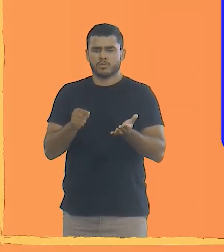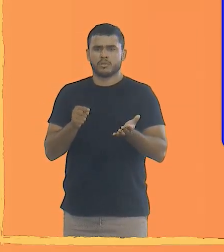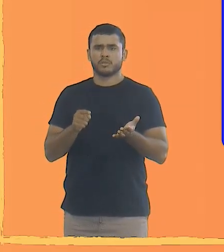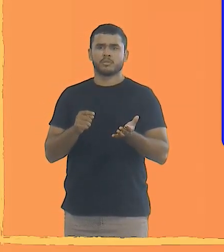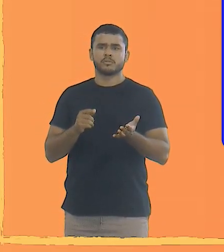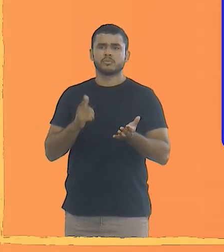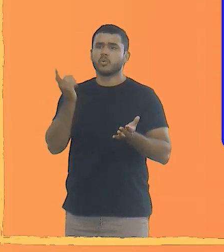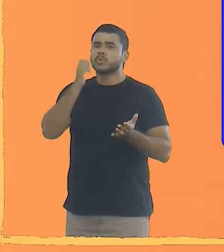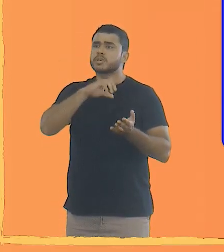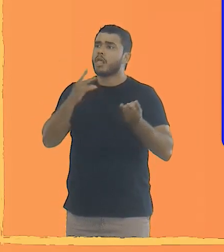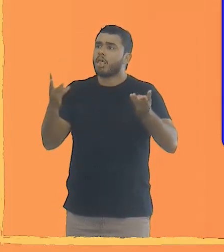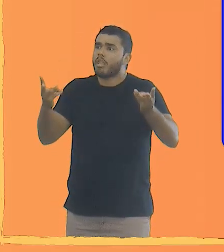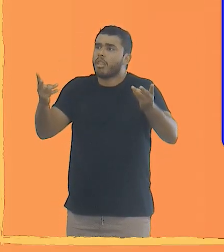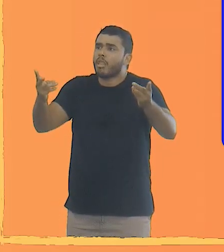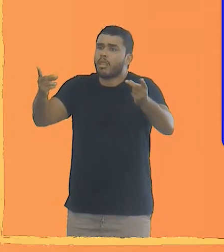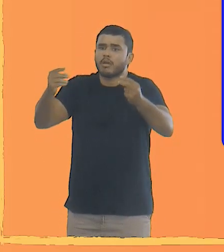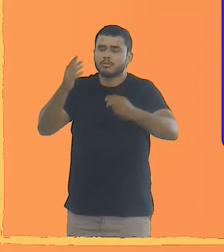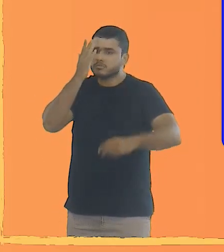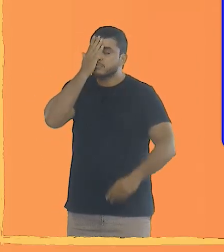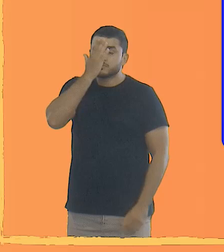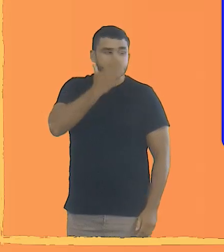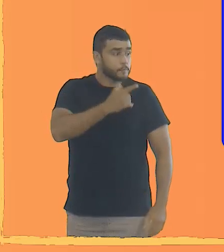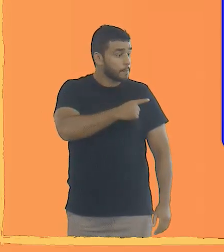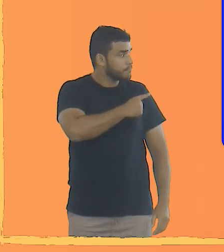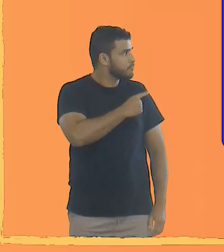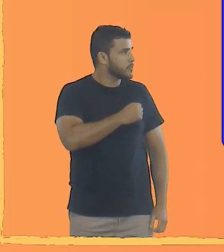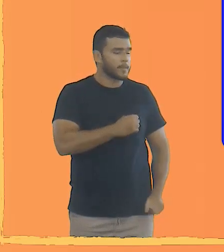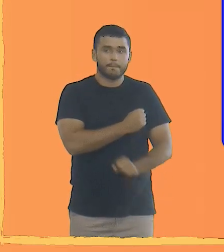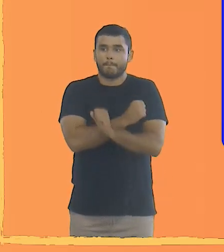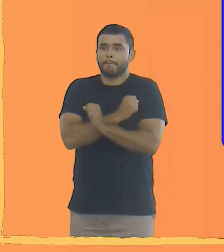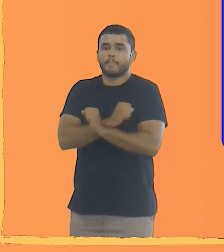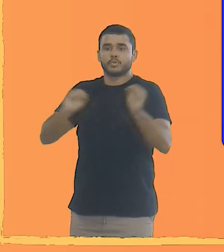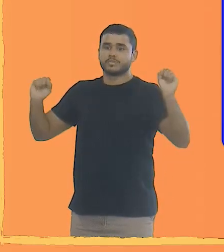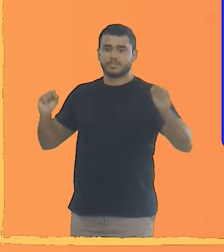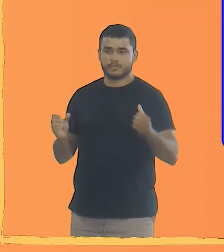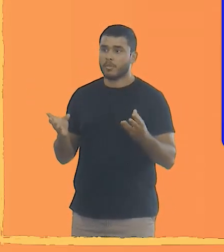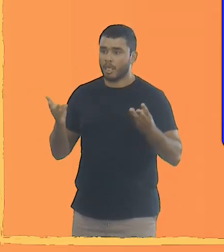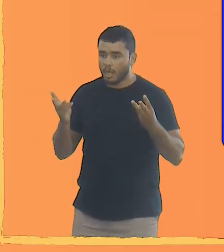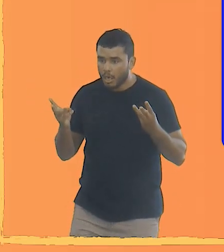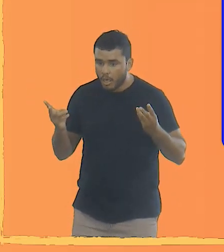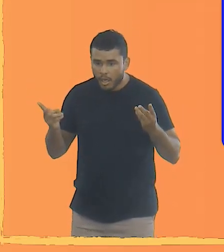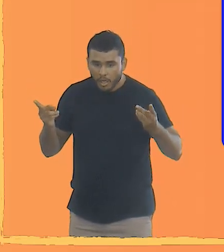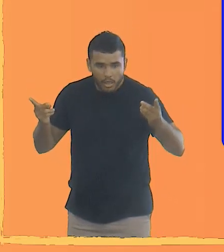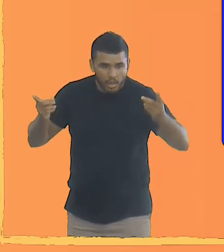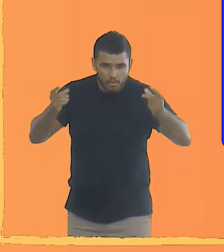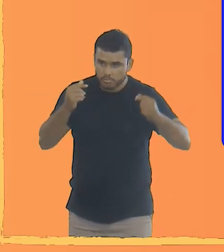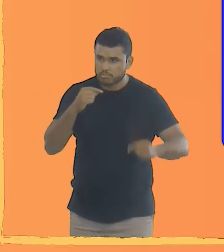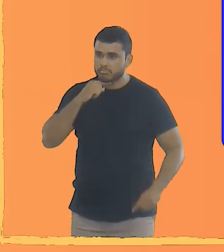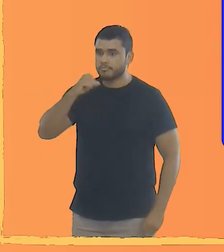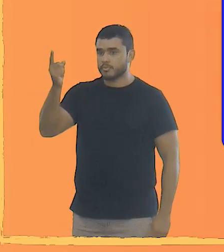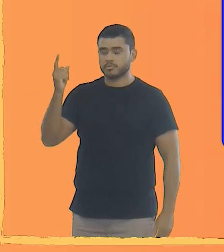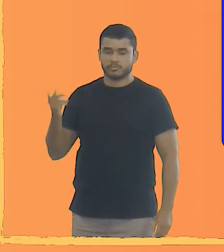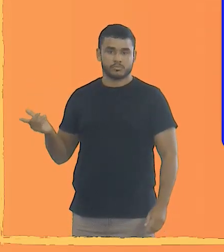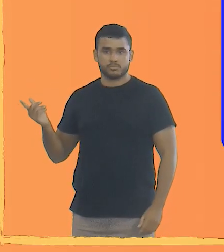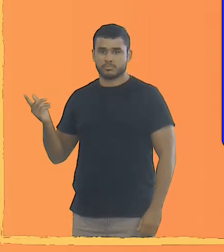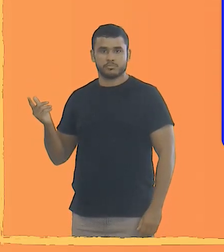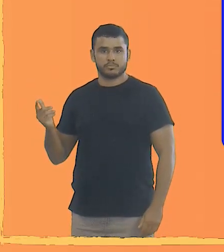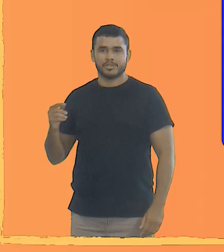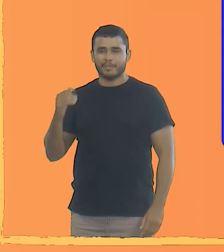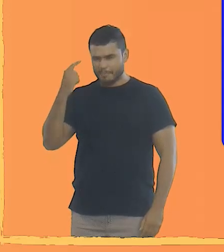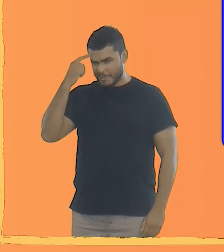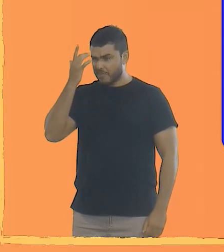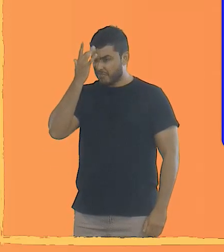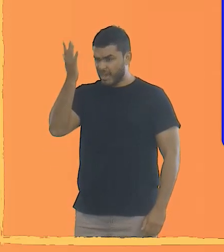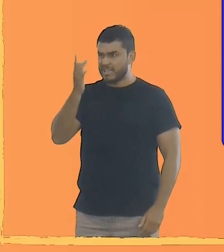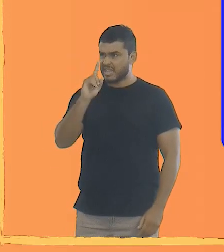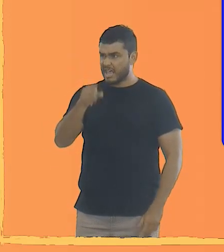que eu respondi os 2 slides anteriores. Aquela pergunta, quantos livros eu tenho na pilha? Basta olhar e contar.